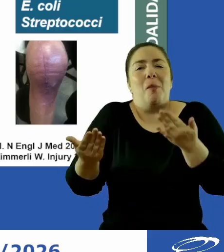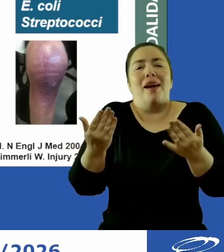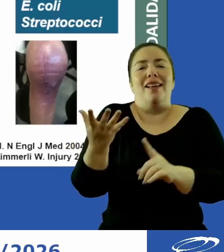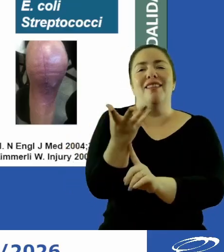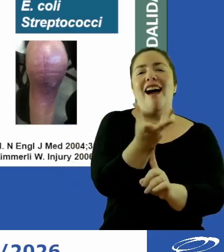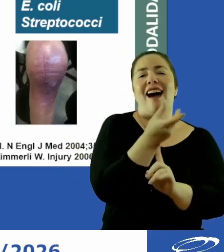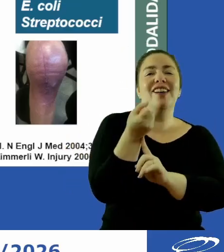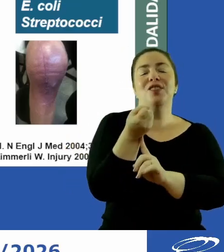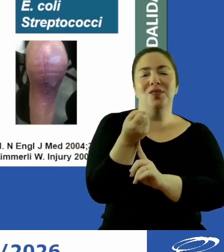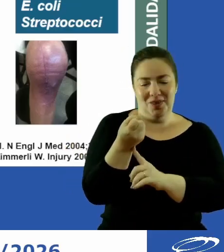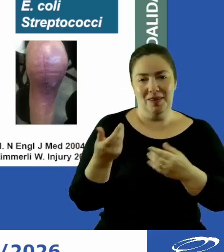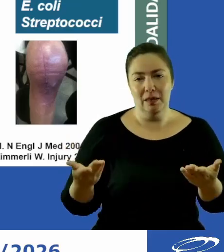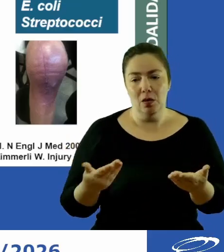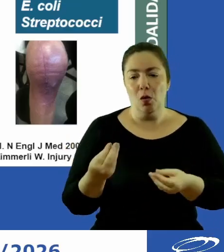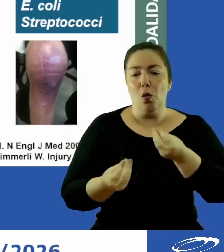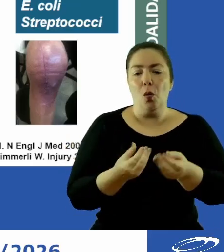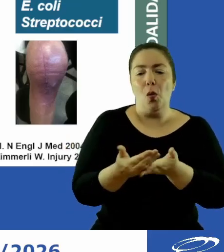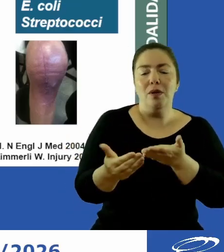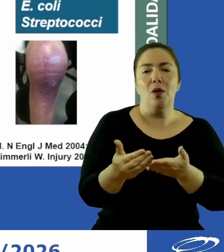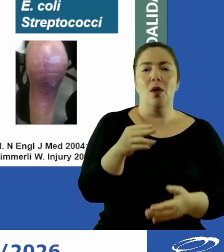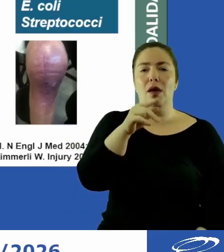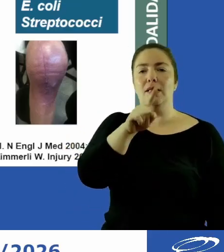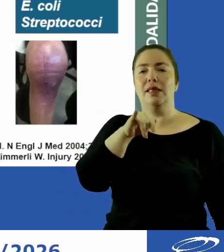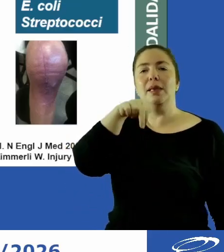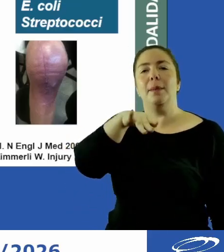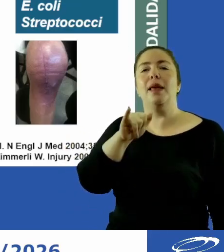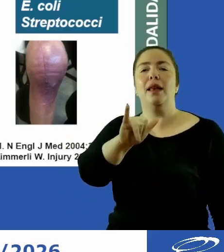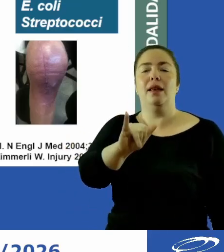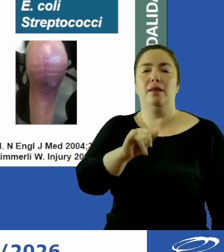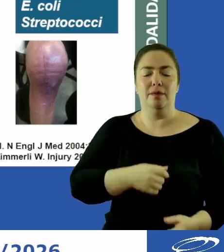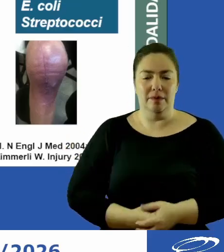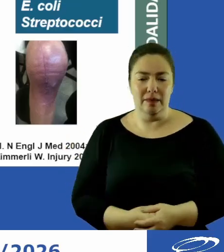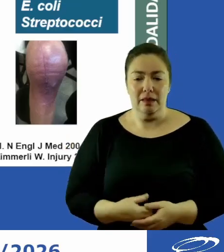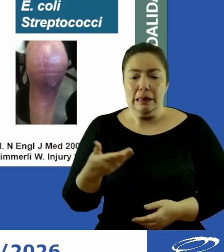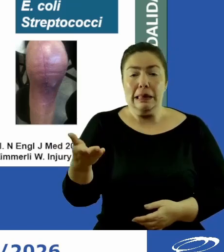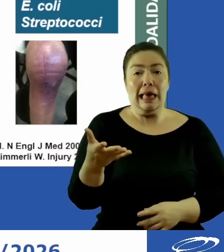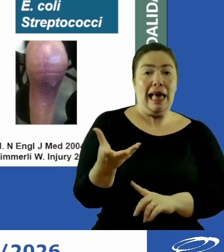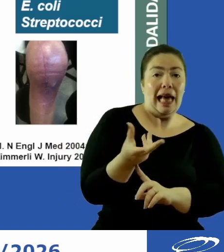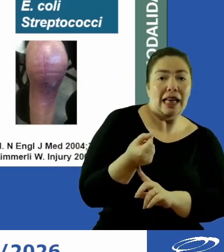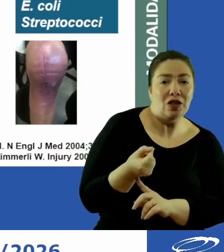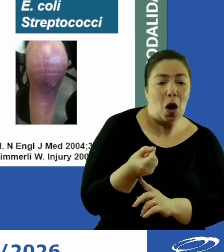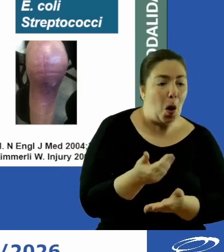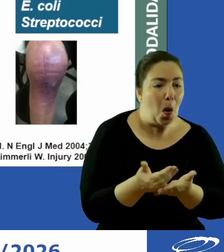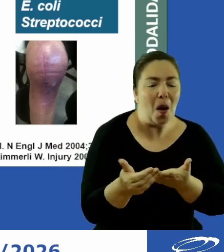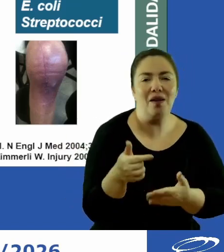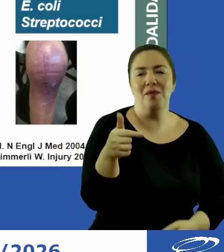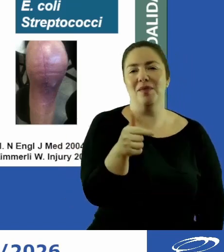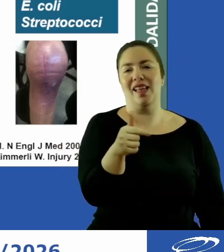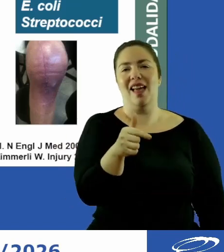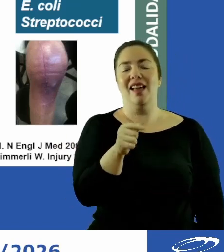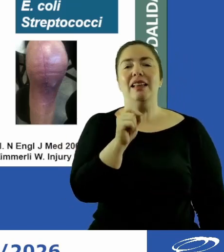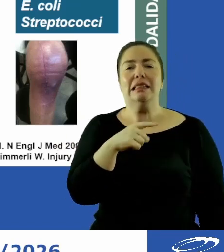médico, começou com o Zimmerli. Então, o estado da arte começou ali, e a partir daí ele começou a traçar conceitos. Então,